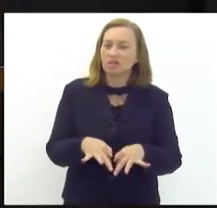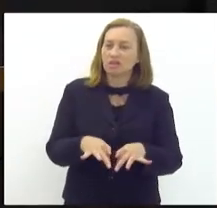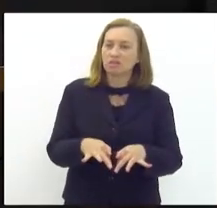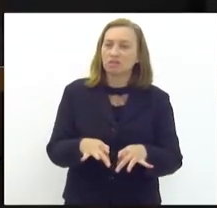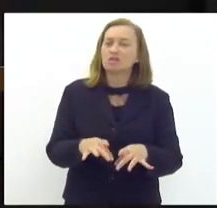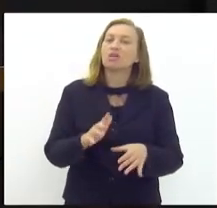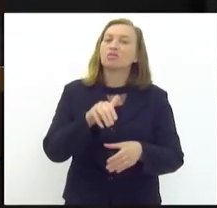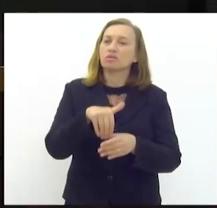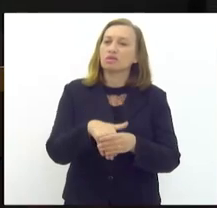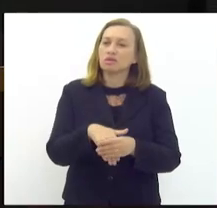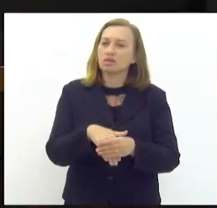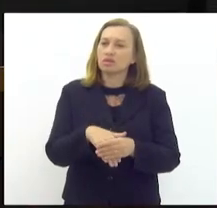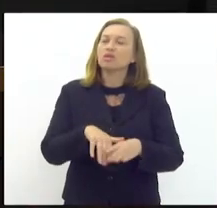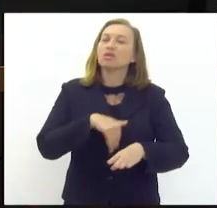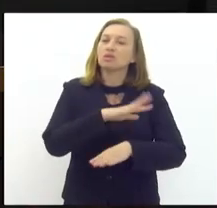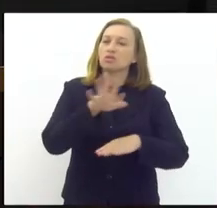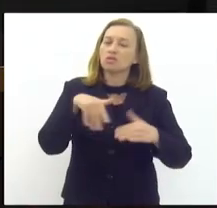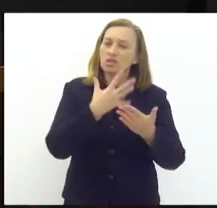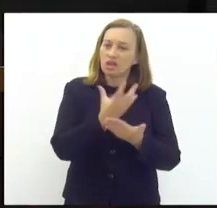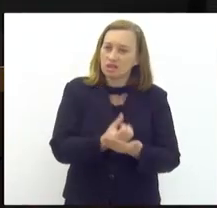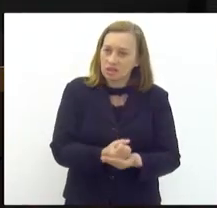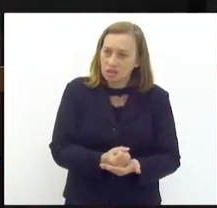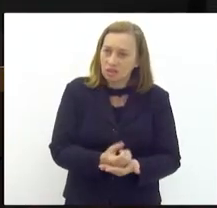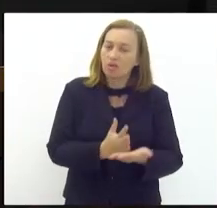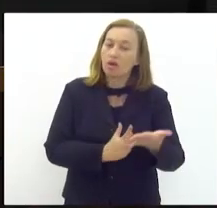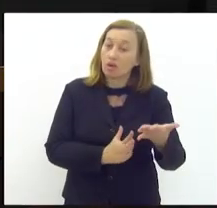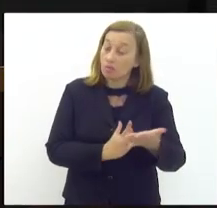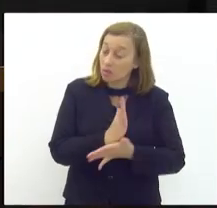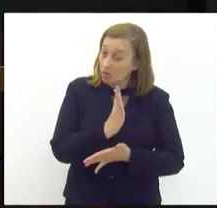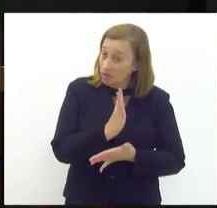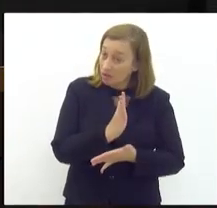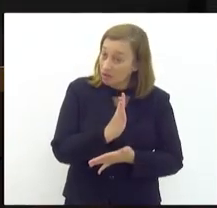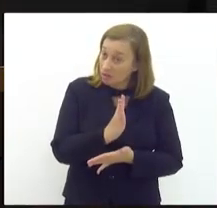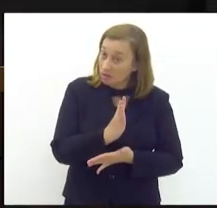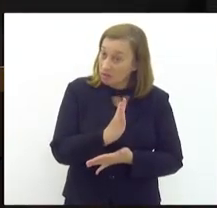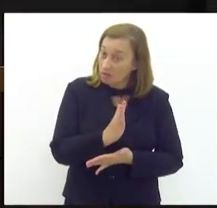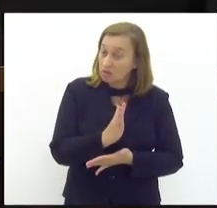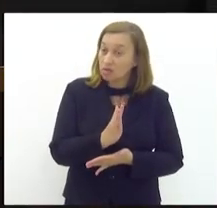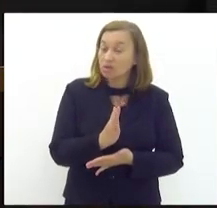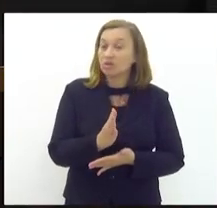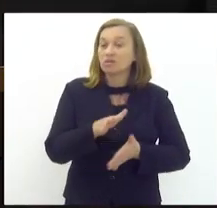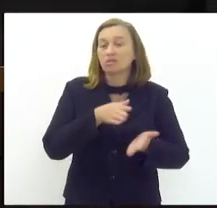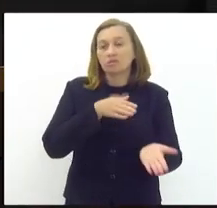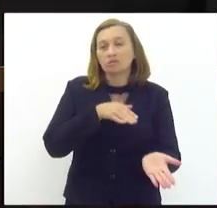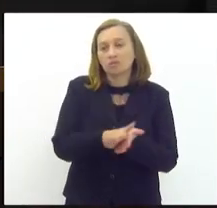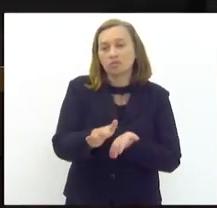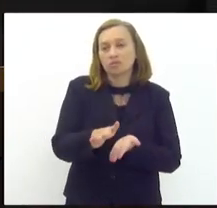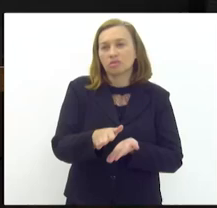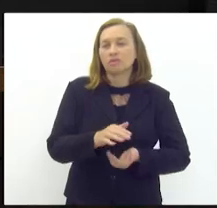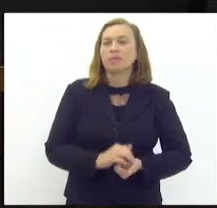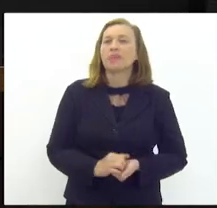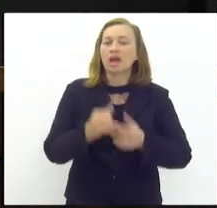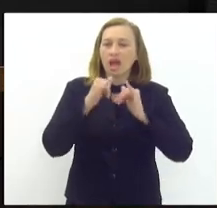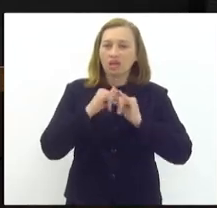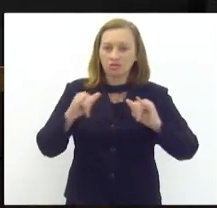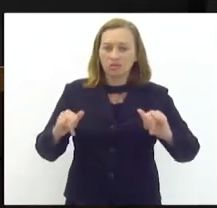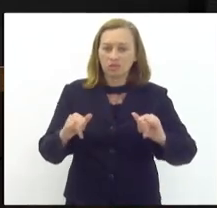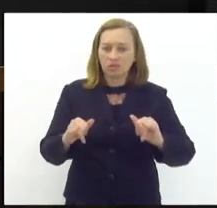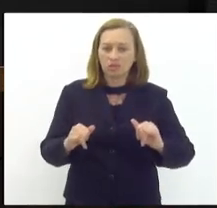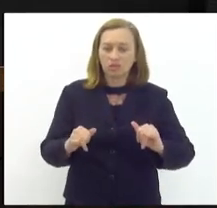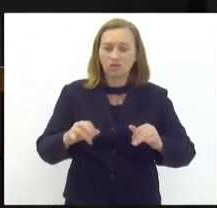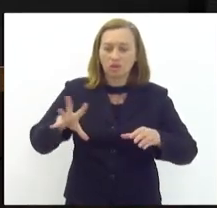em votação senhores que a própria irmã Deus como estão aprovado vai a publicação anuncio